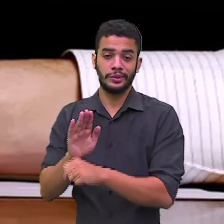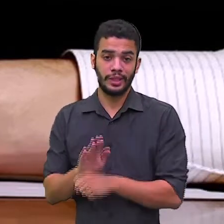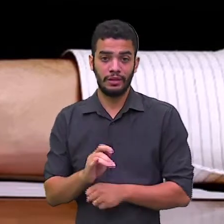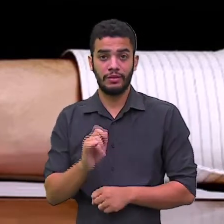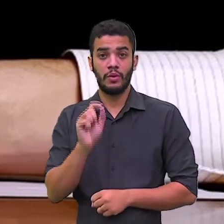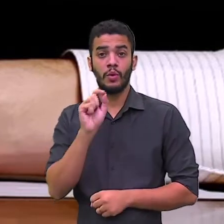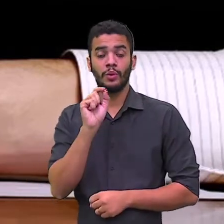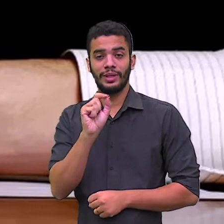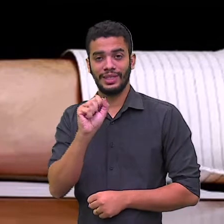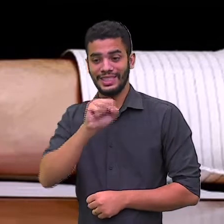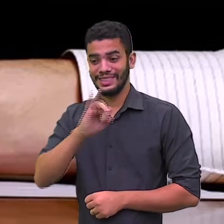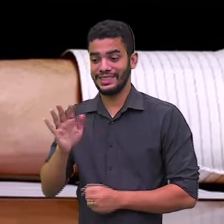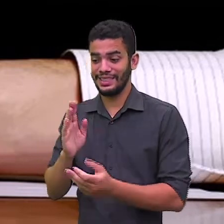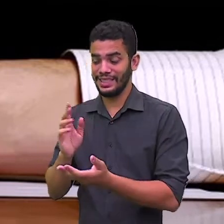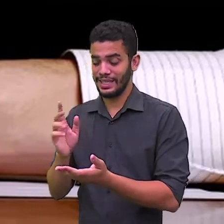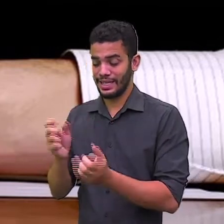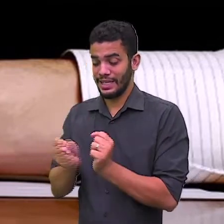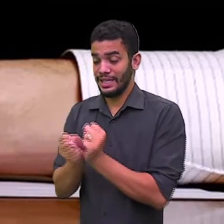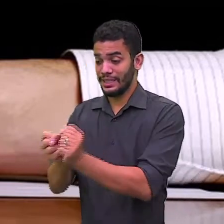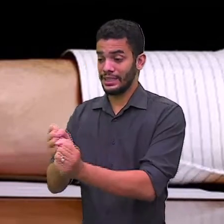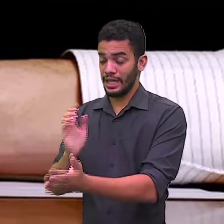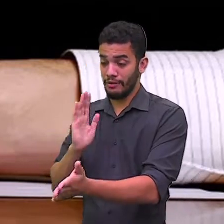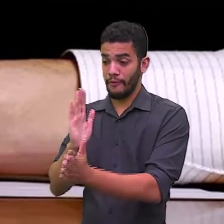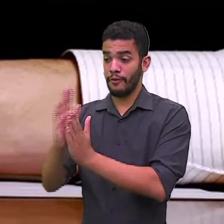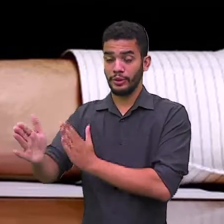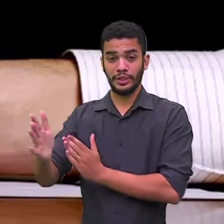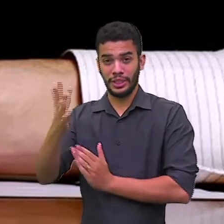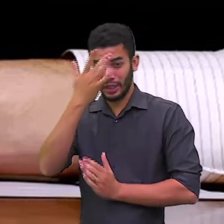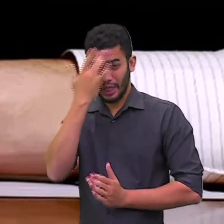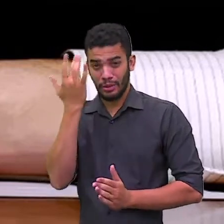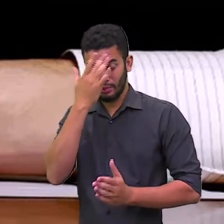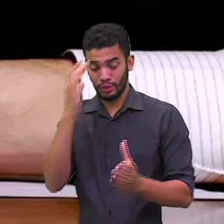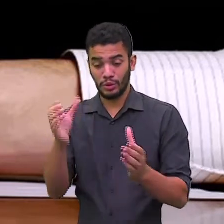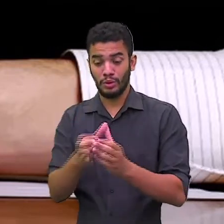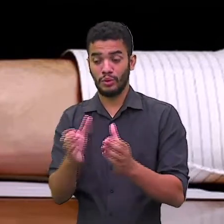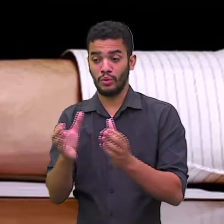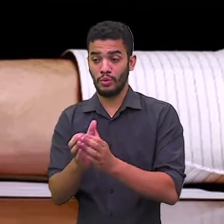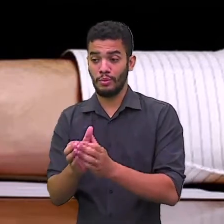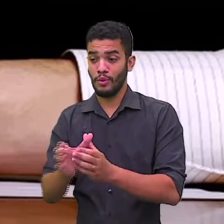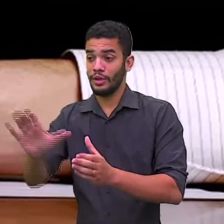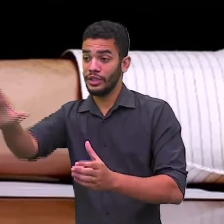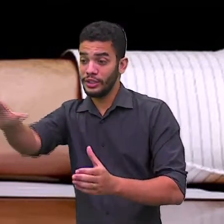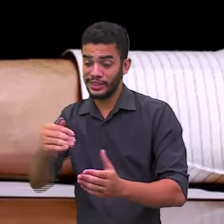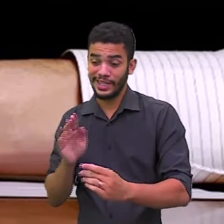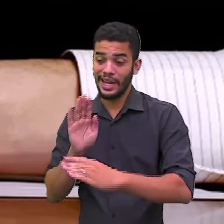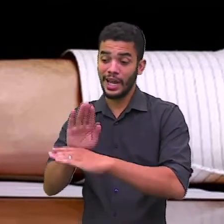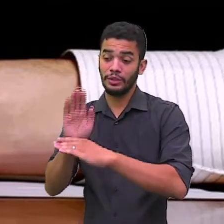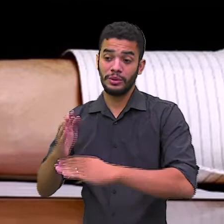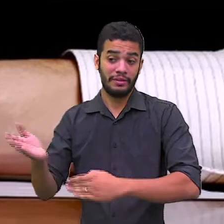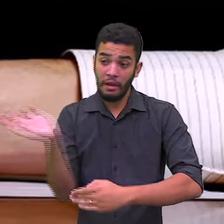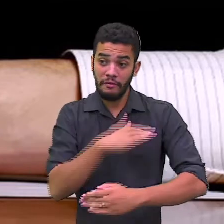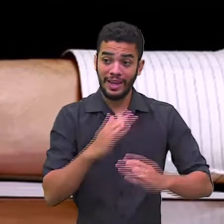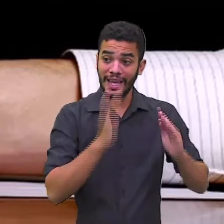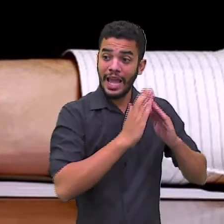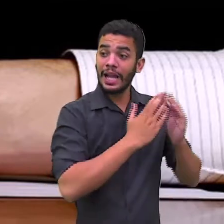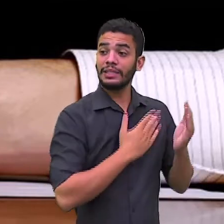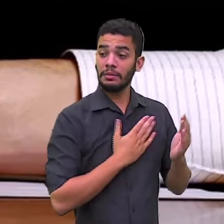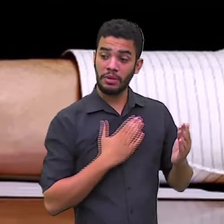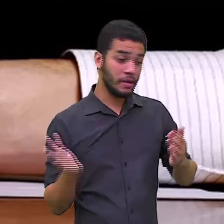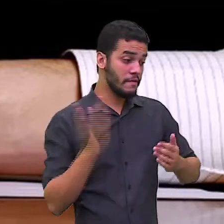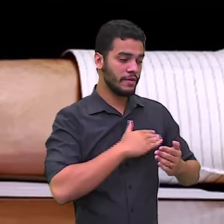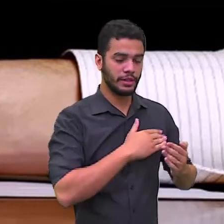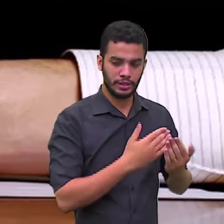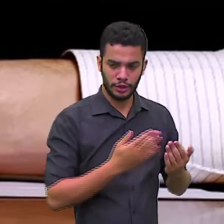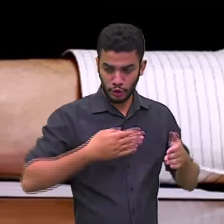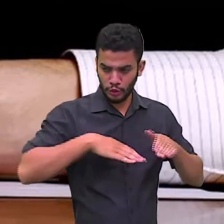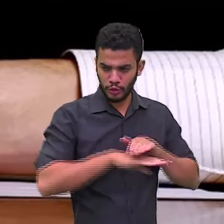São Cristóvão. A pressão realizada pela população livre e pelos escravos era tamanha que